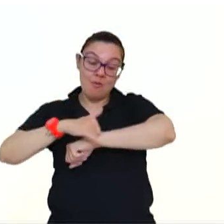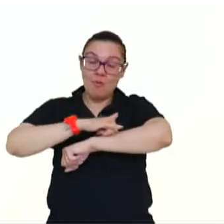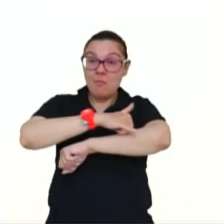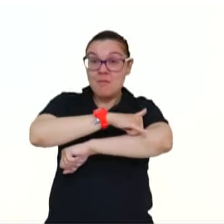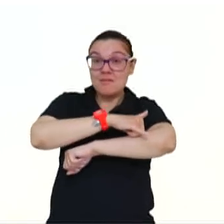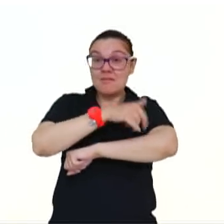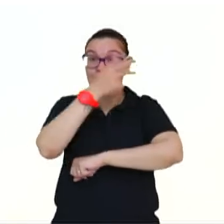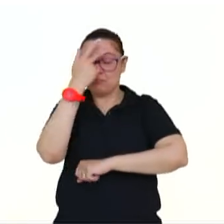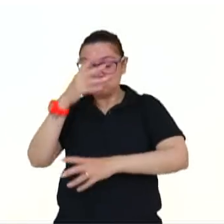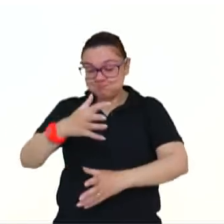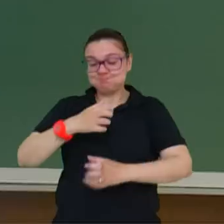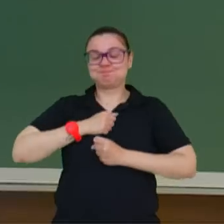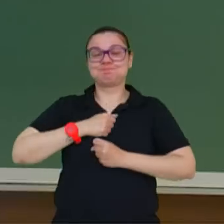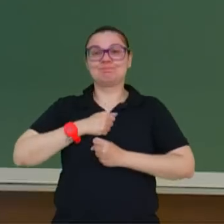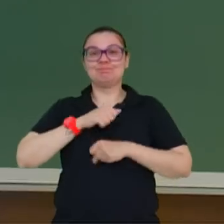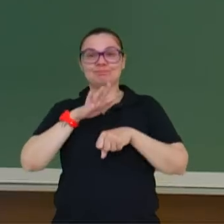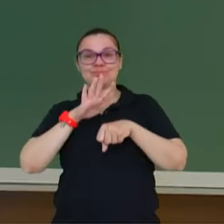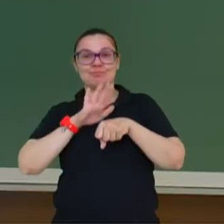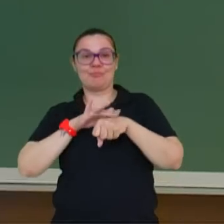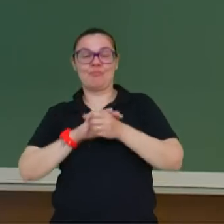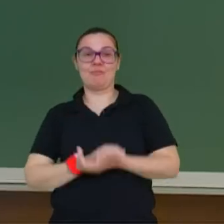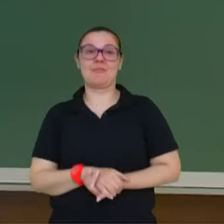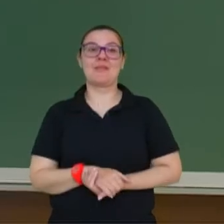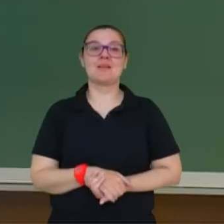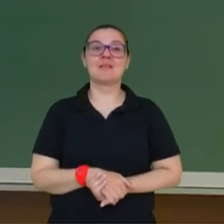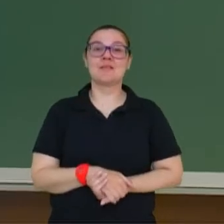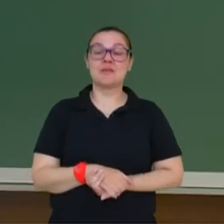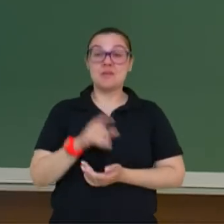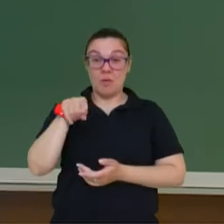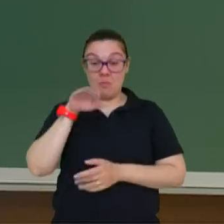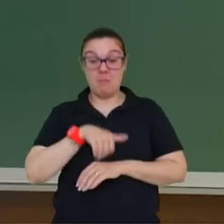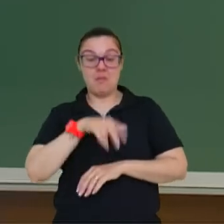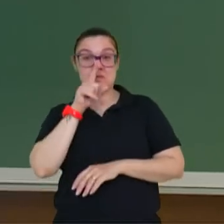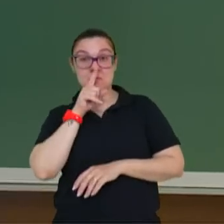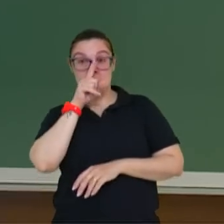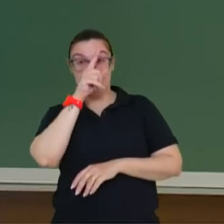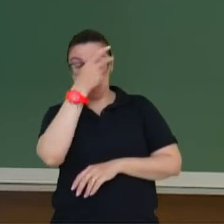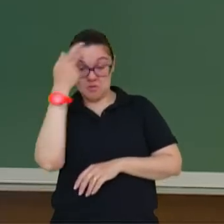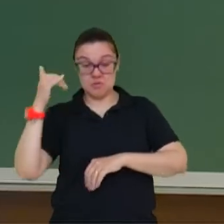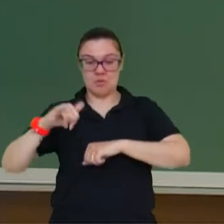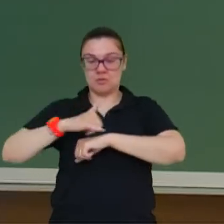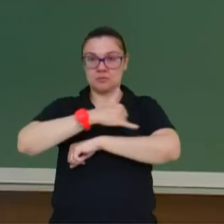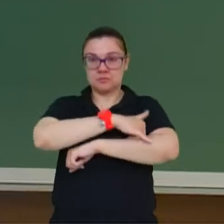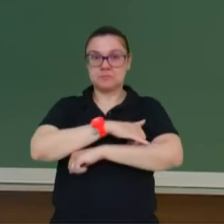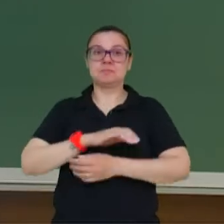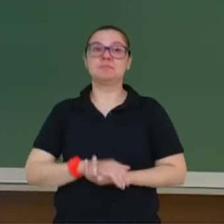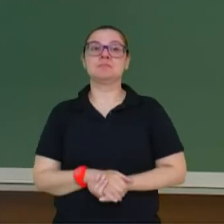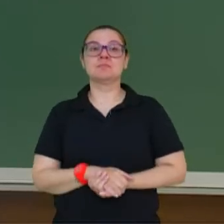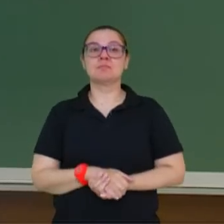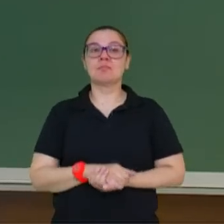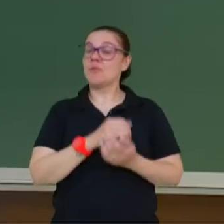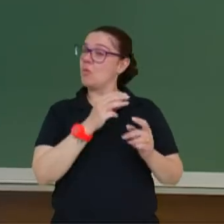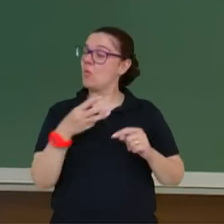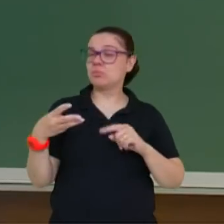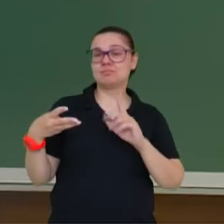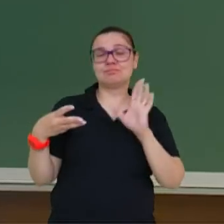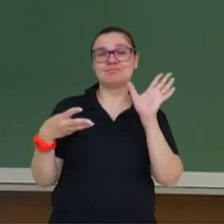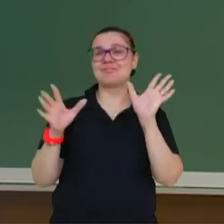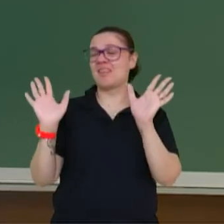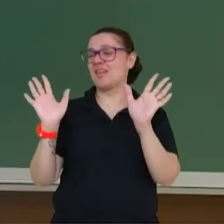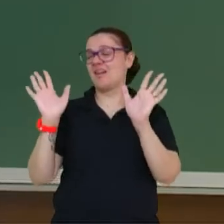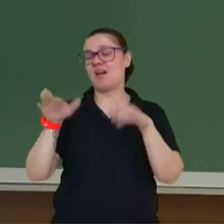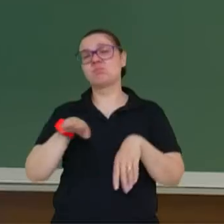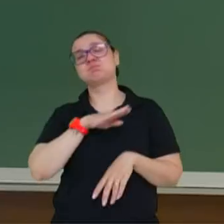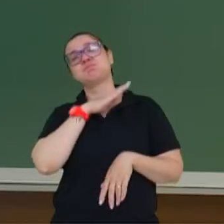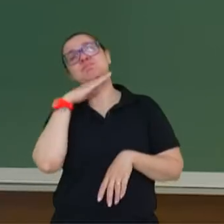da obesidade. Então, eu vou clicar ali que eleva o risco de Covid-19 grave. Mas também